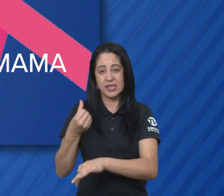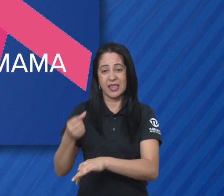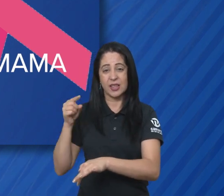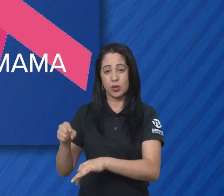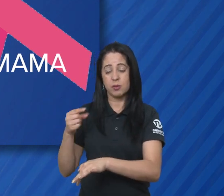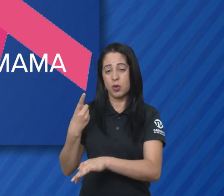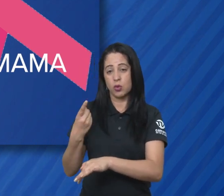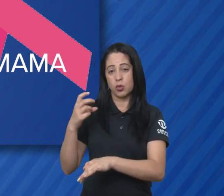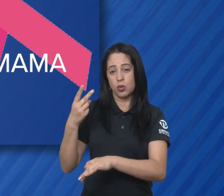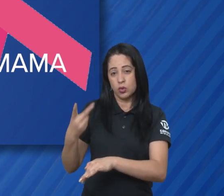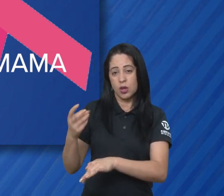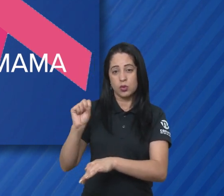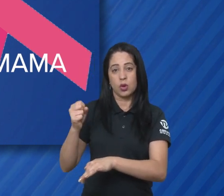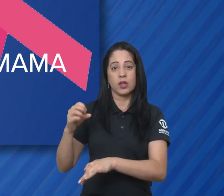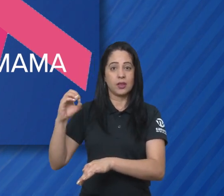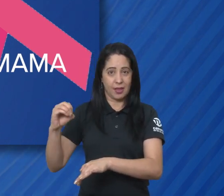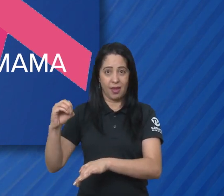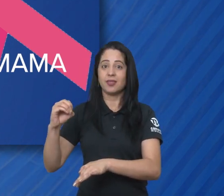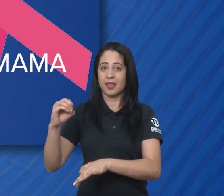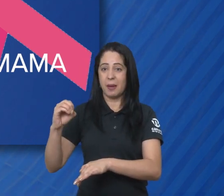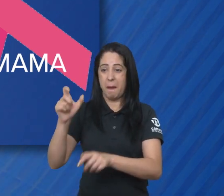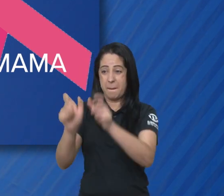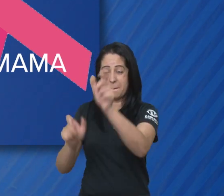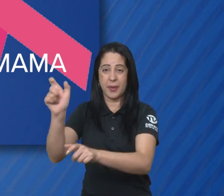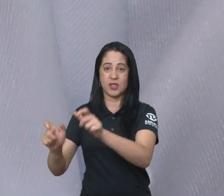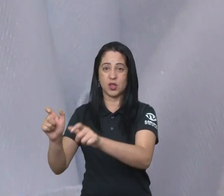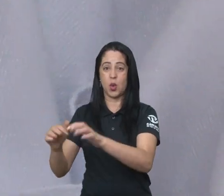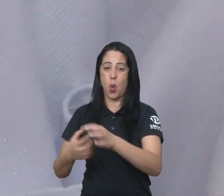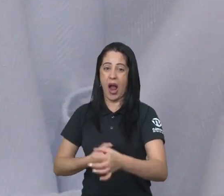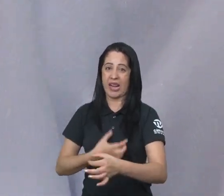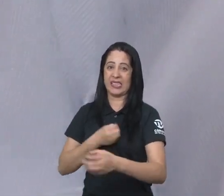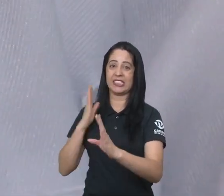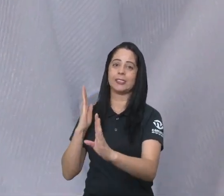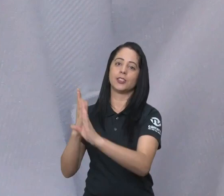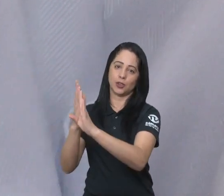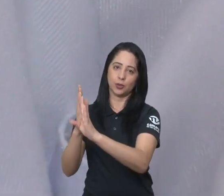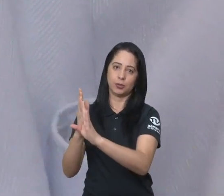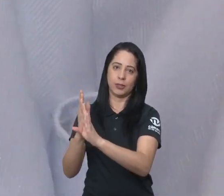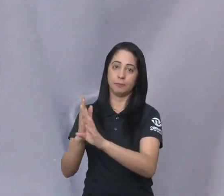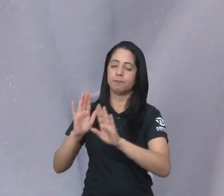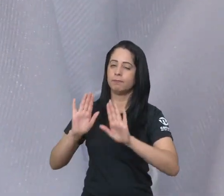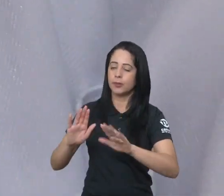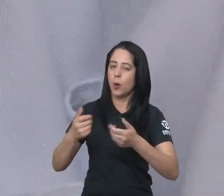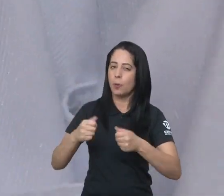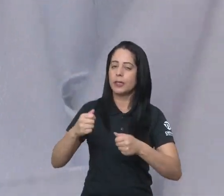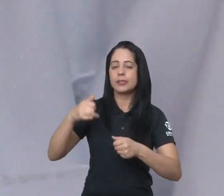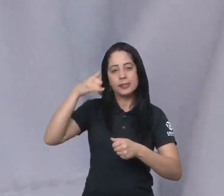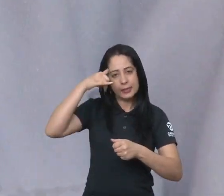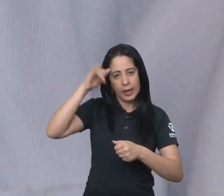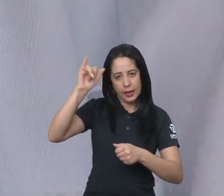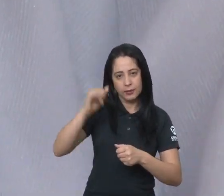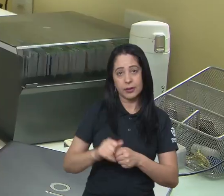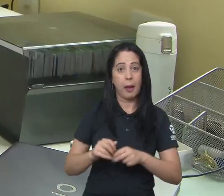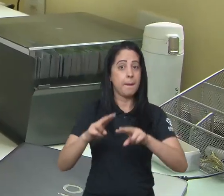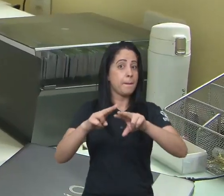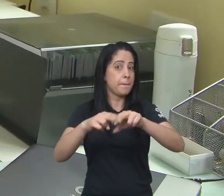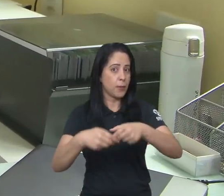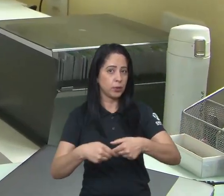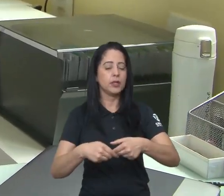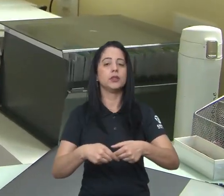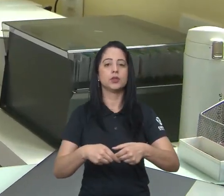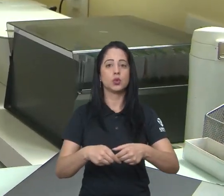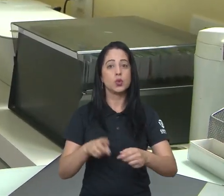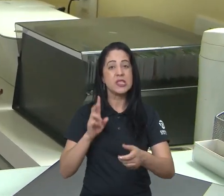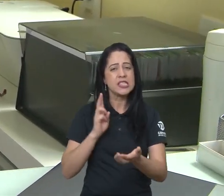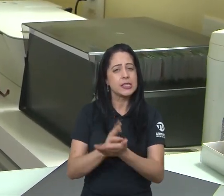66.280 novos casos de câncer de mama sejam registrados. E a prevenção é determinante para que vidas sejam salvas. Por este